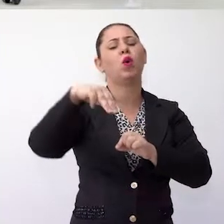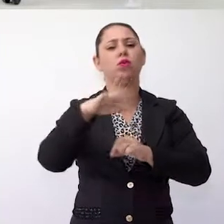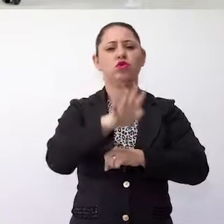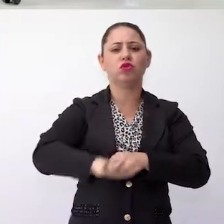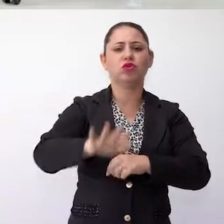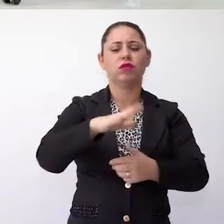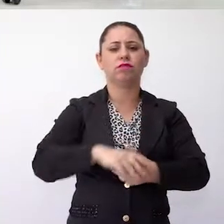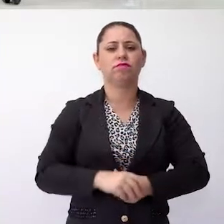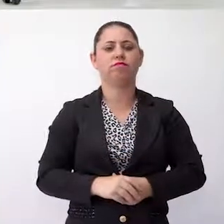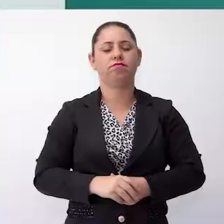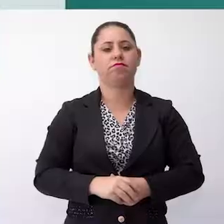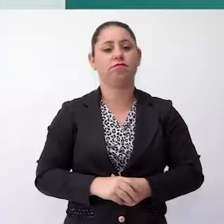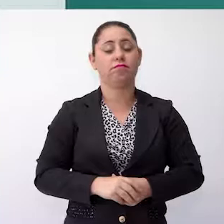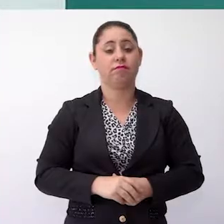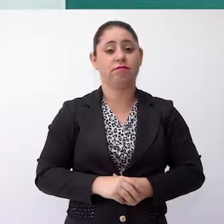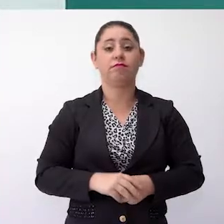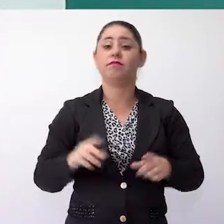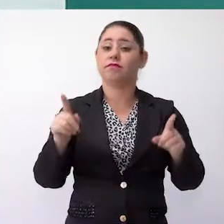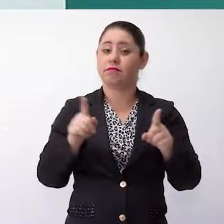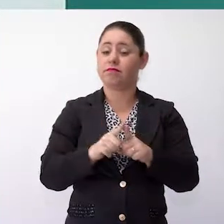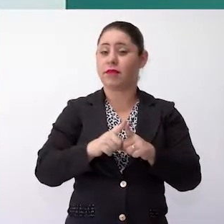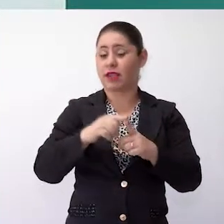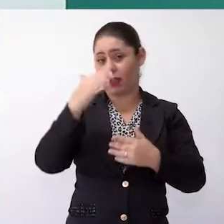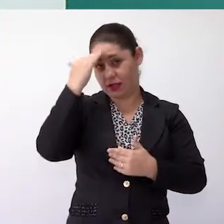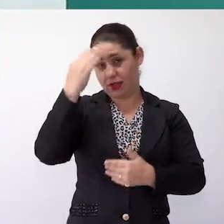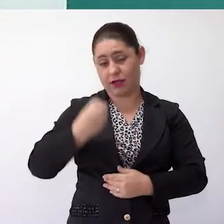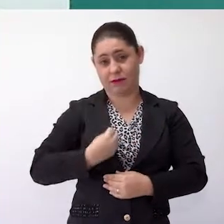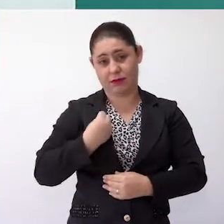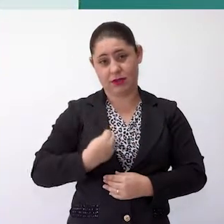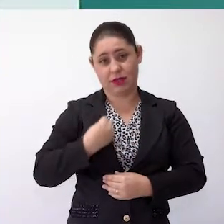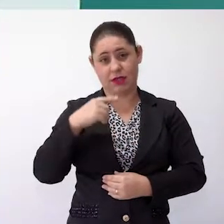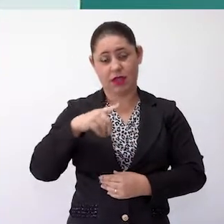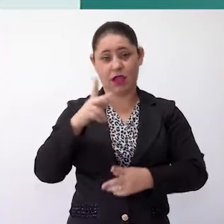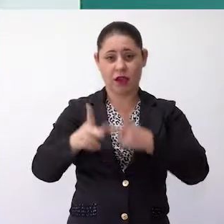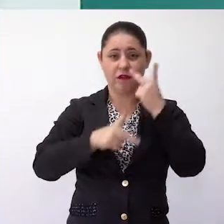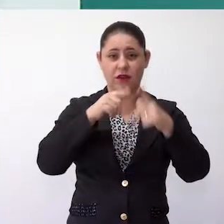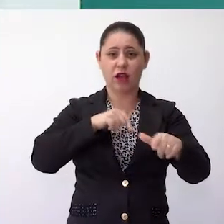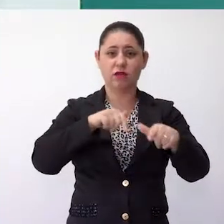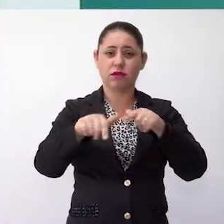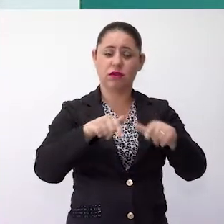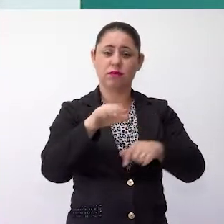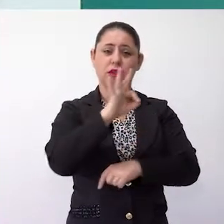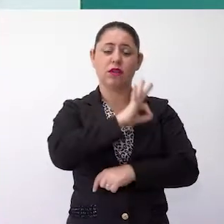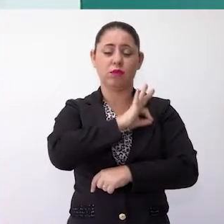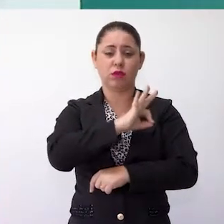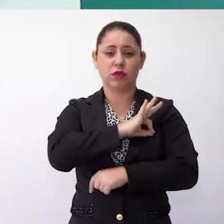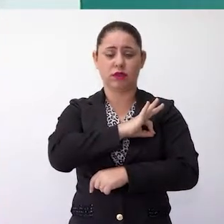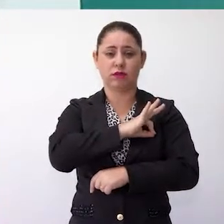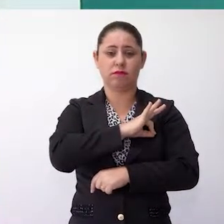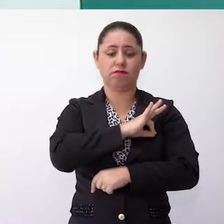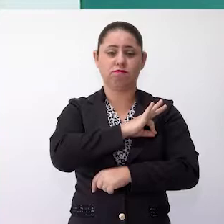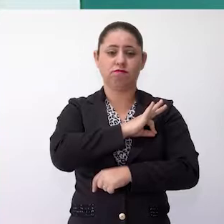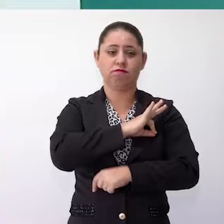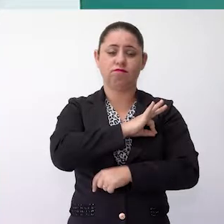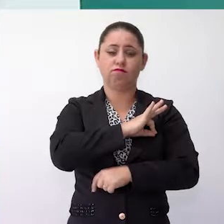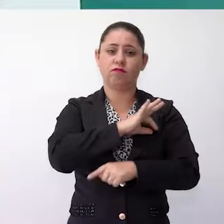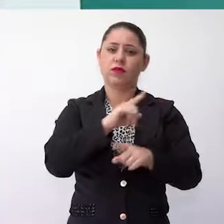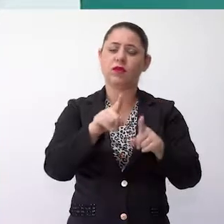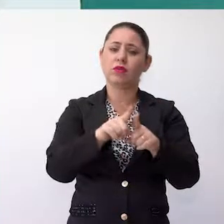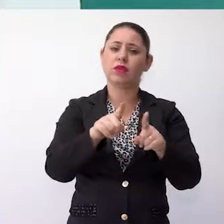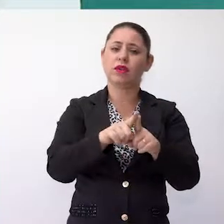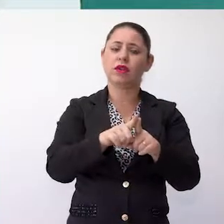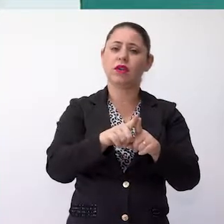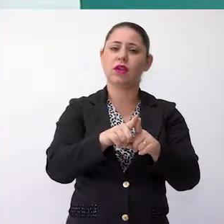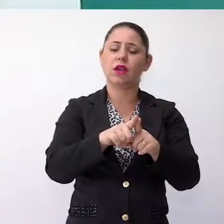Sim, agradeço também pela presença e estar podendo falar sobre o trabalho da nossa Polícia Militar Rodoviária. A Polícia Militar